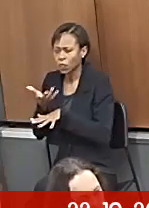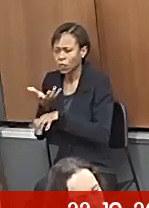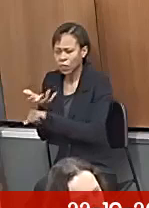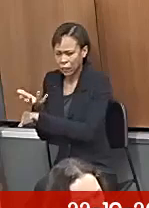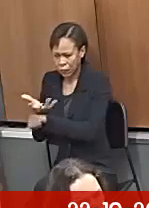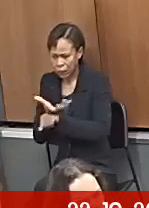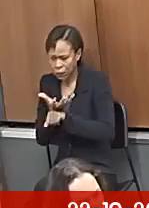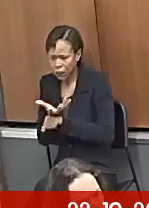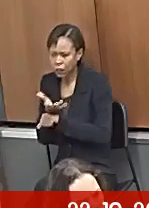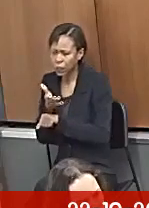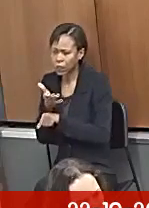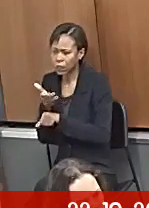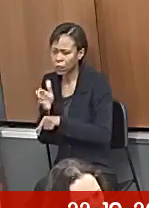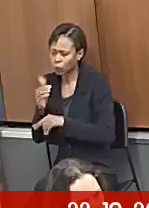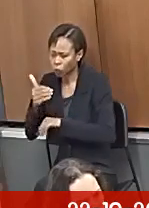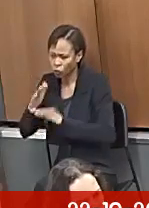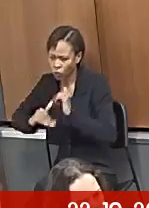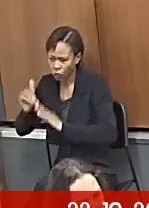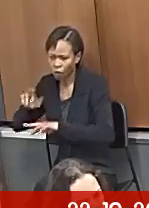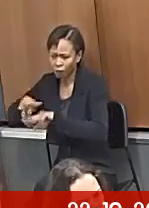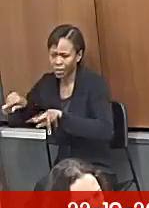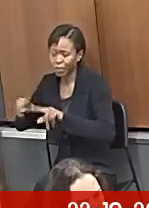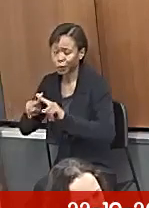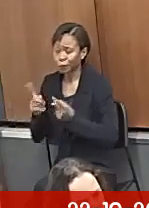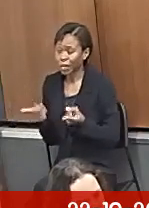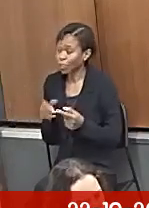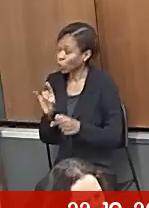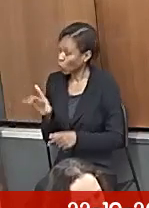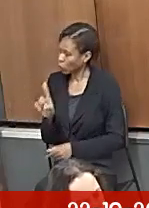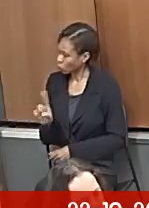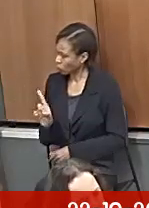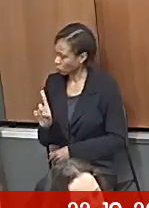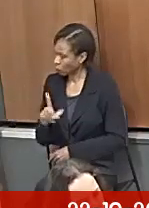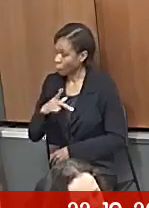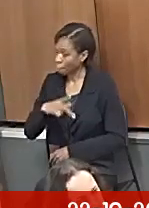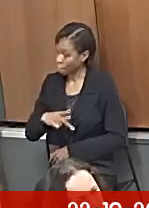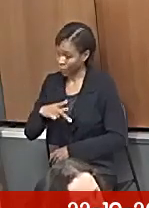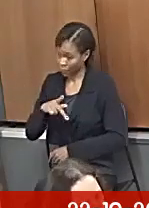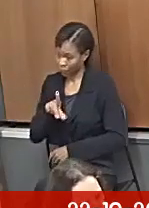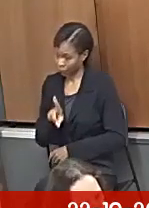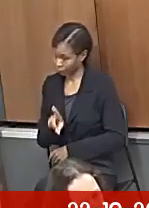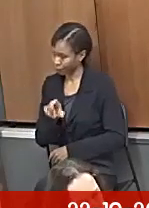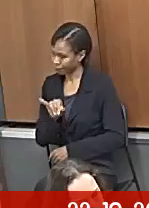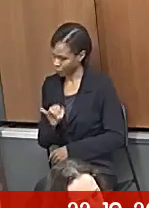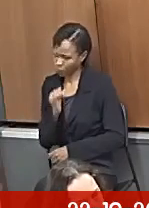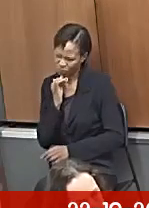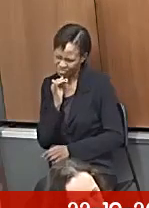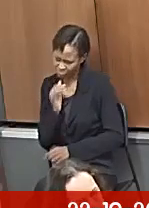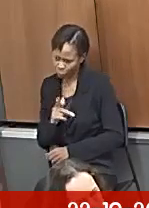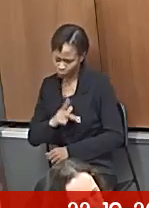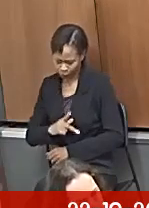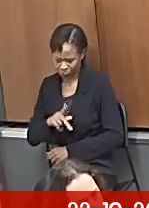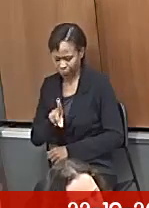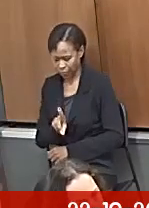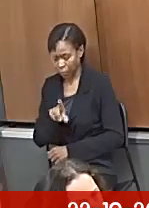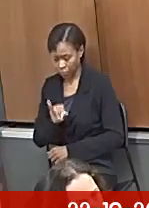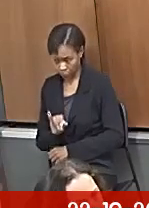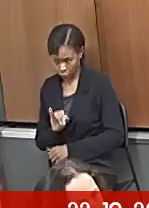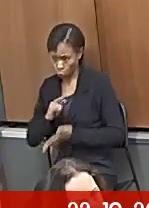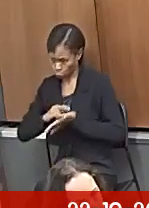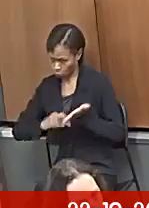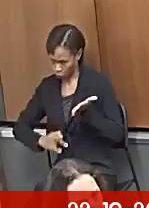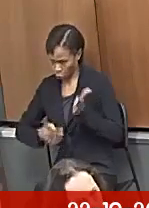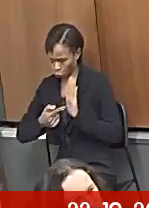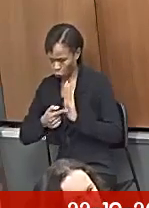mas nem só isso, porque, por exemplo, o PDI vai diagnosticar, por exemplo, esse aluno precisa de